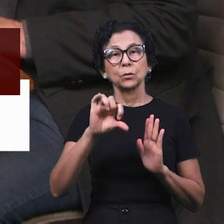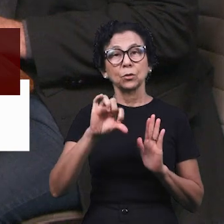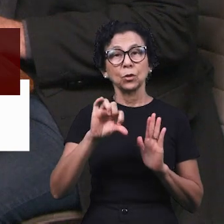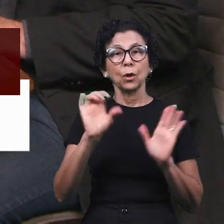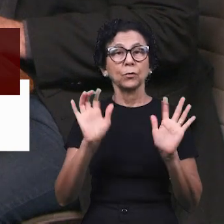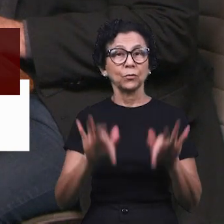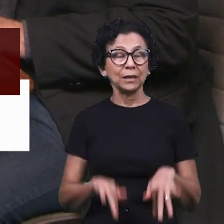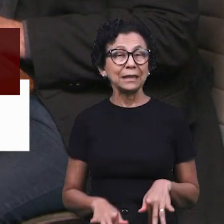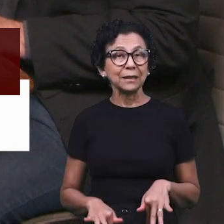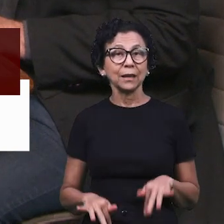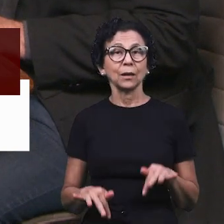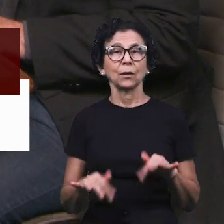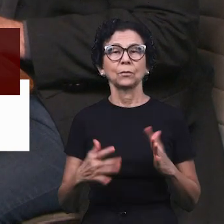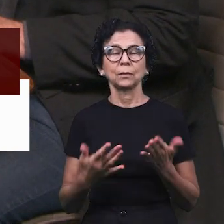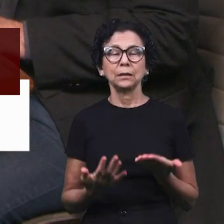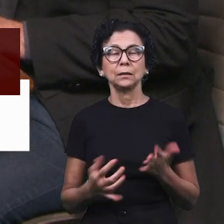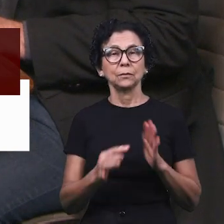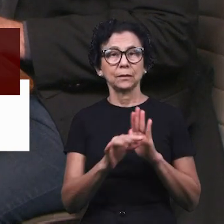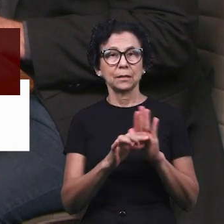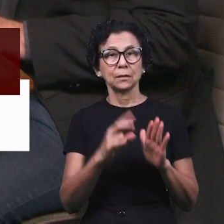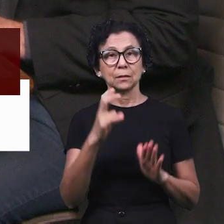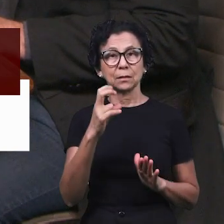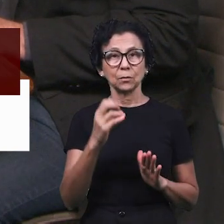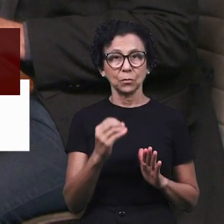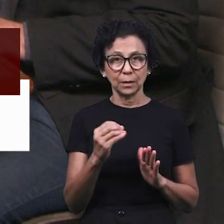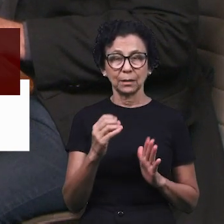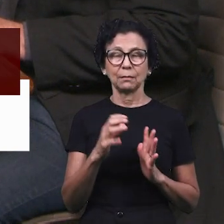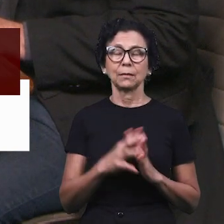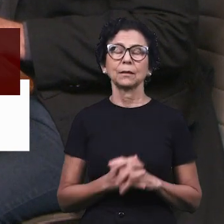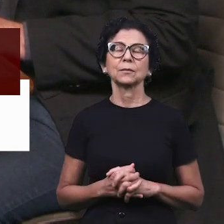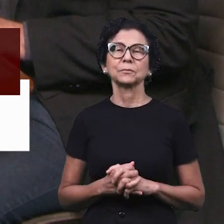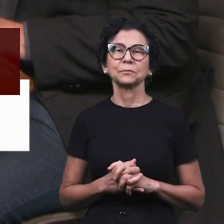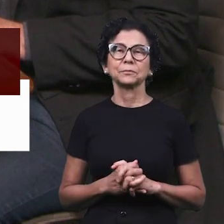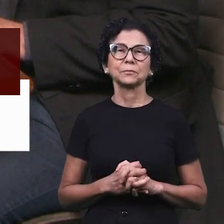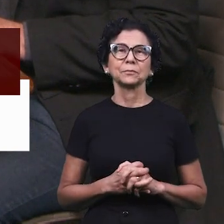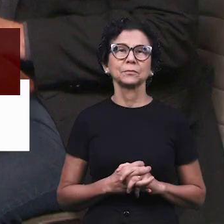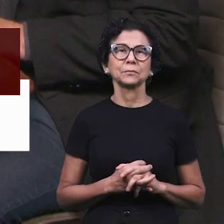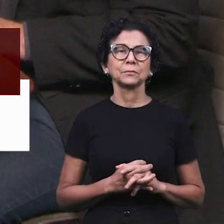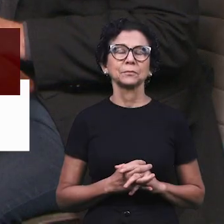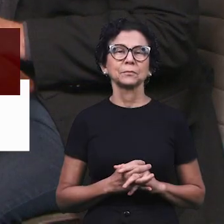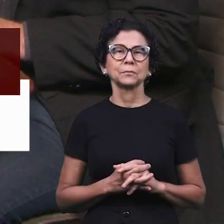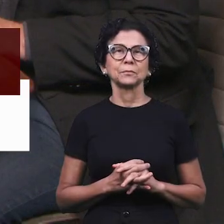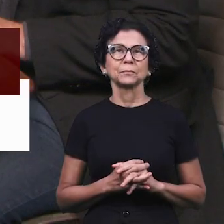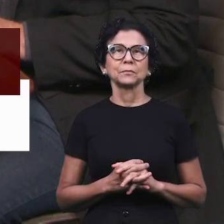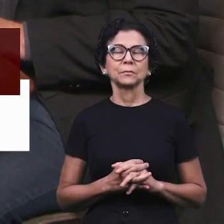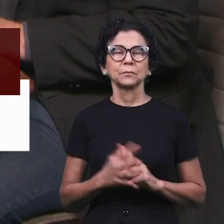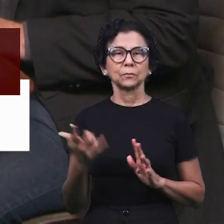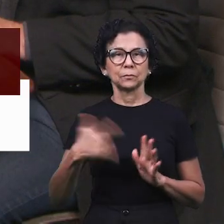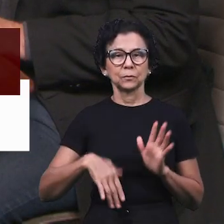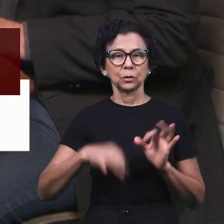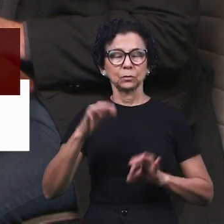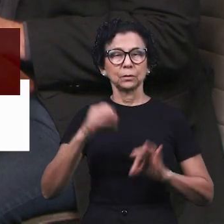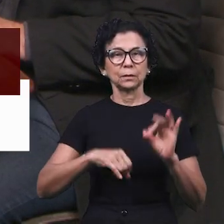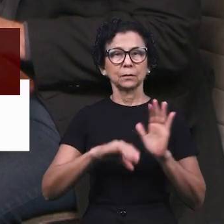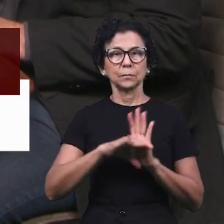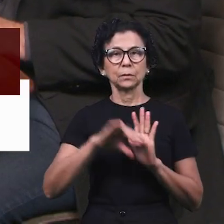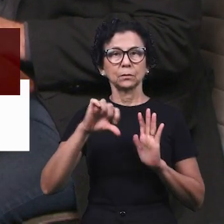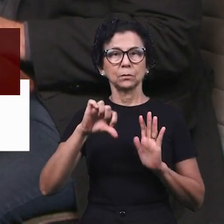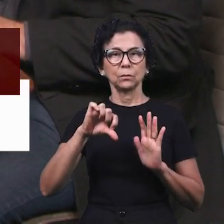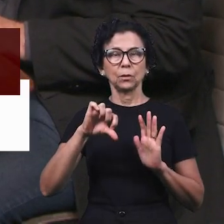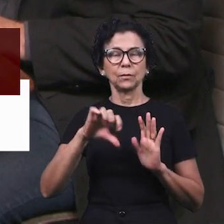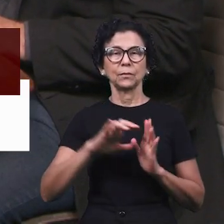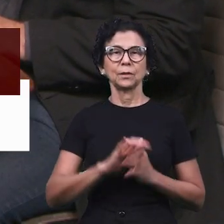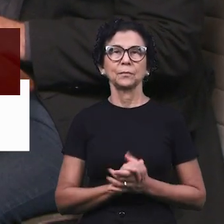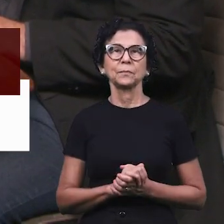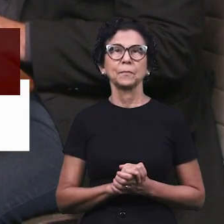a partir do versículo 50. Então vamos abrindo as nossas Bíblias aí, Juízes capítulo 9,